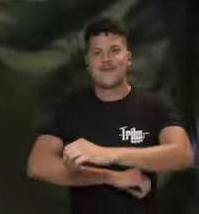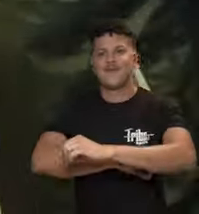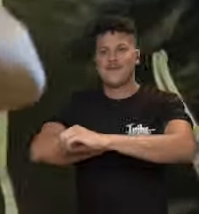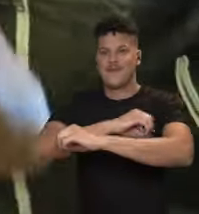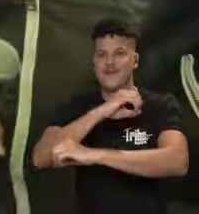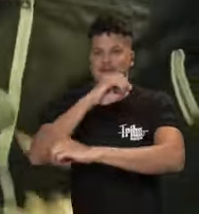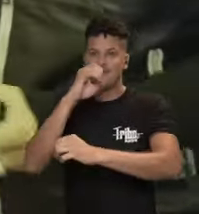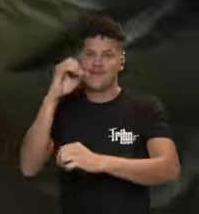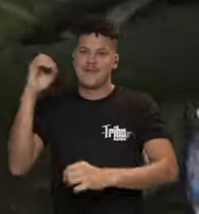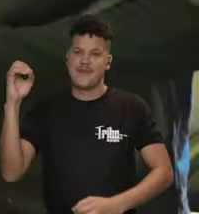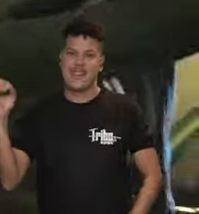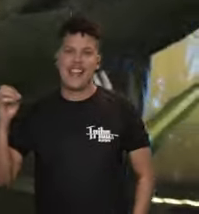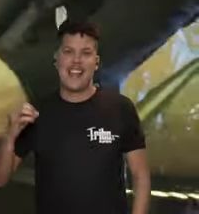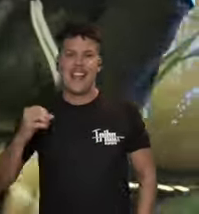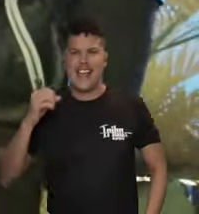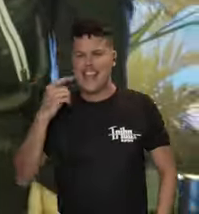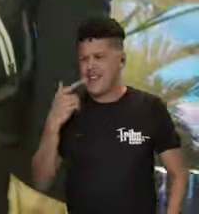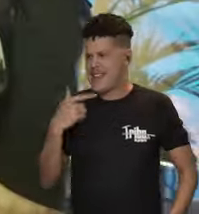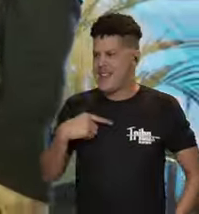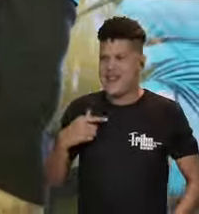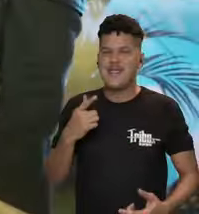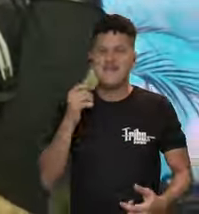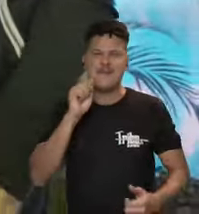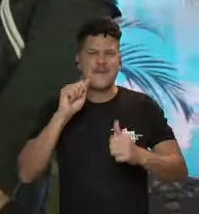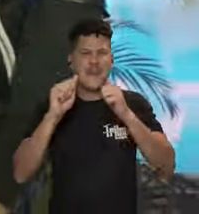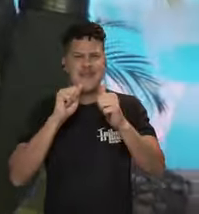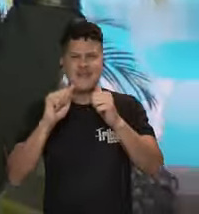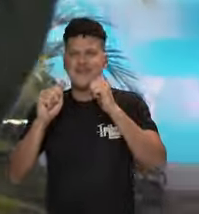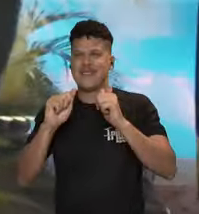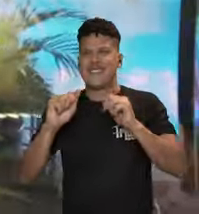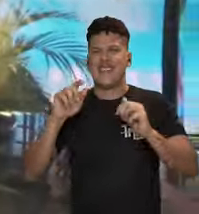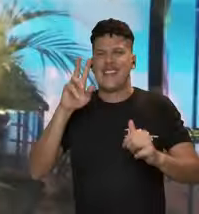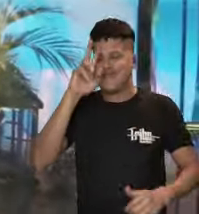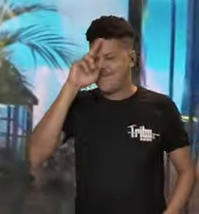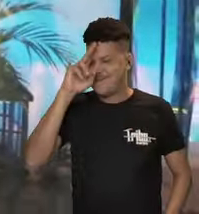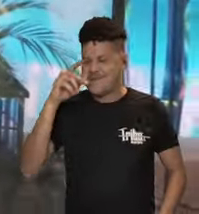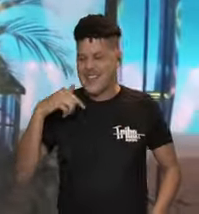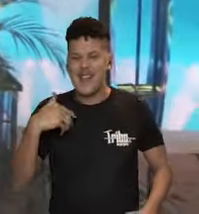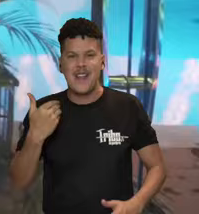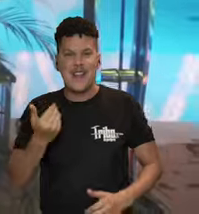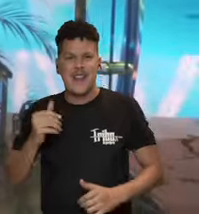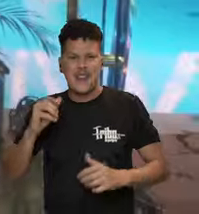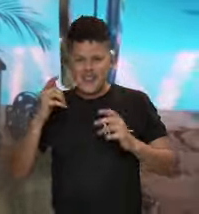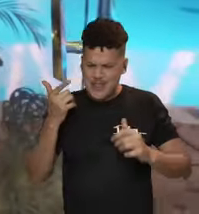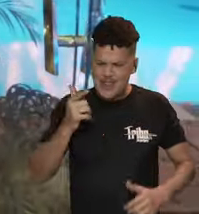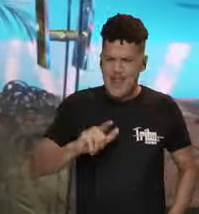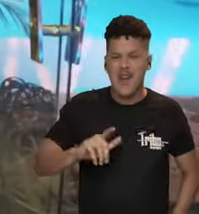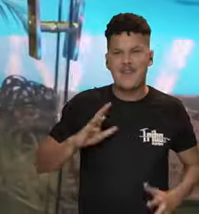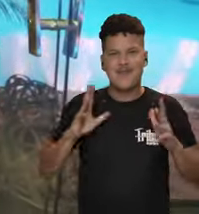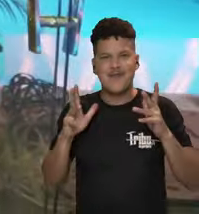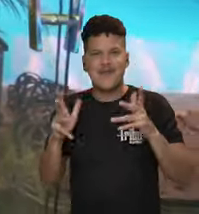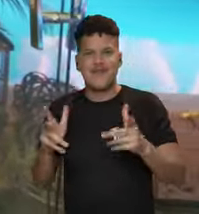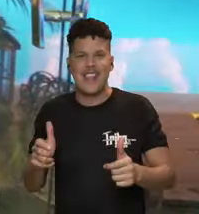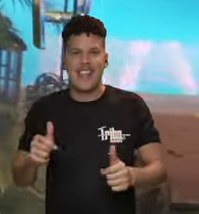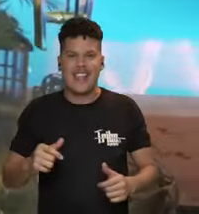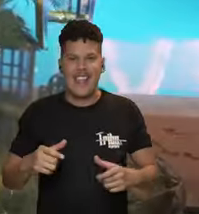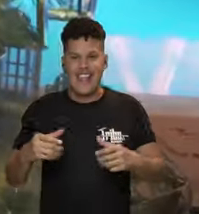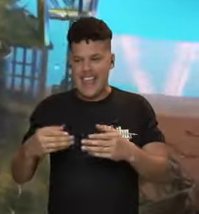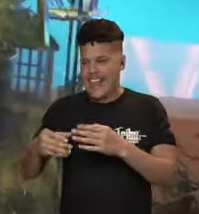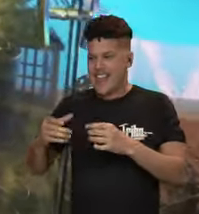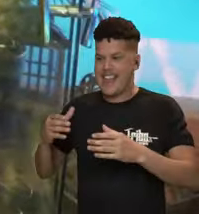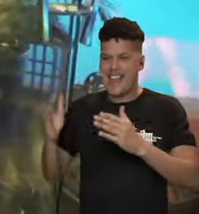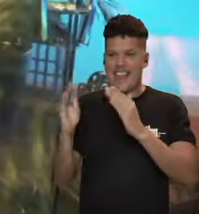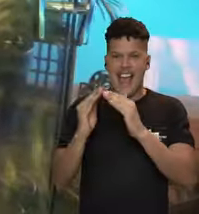Amanheci lombrado, ressacado, caralho, nem vi, mas acho que nós virou. De novo? E esse quintal bagunçado,